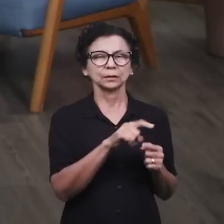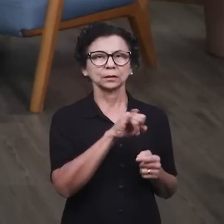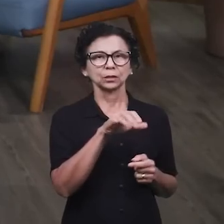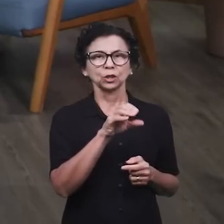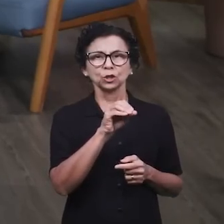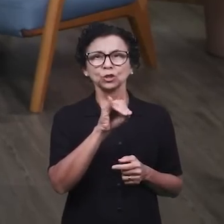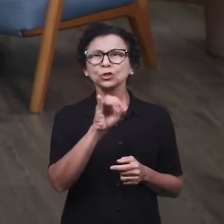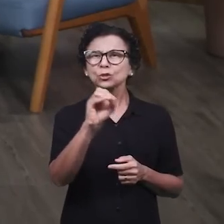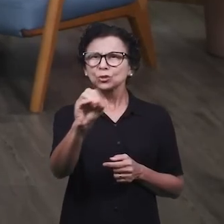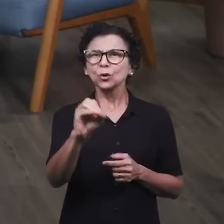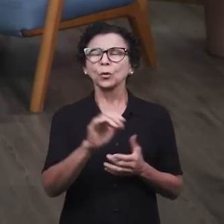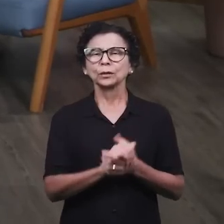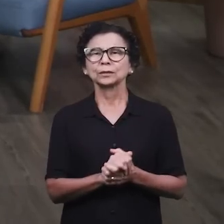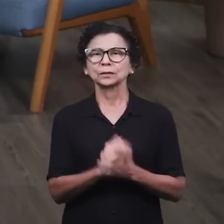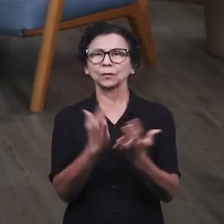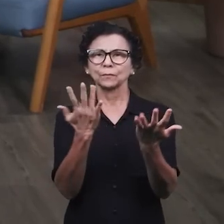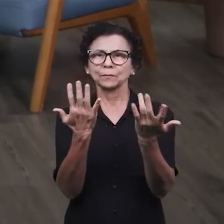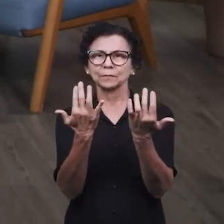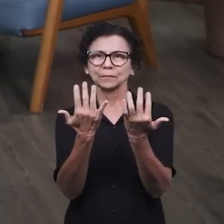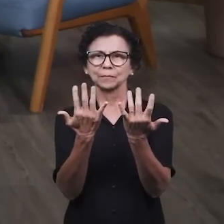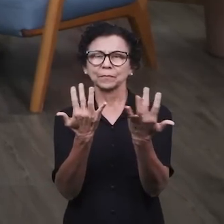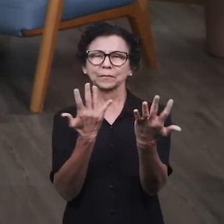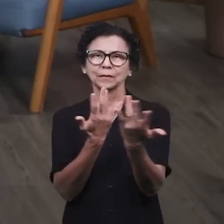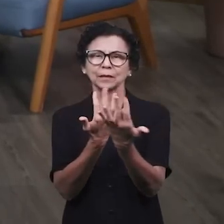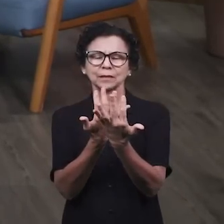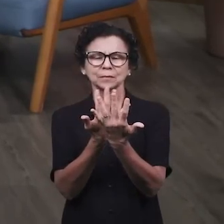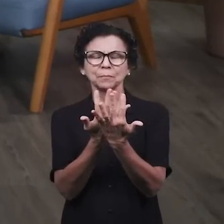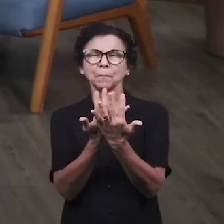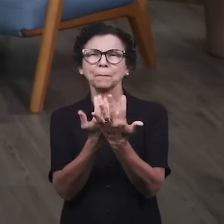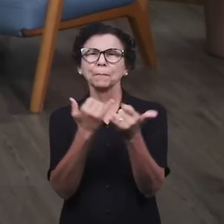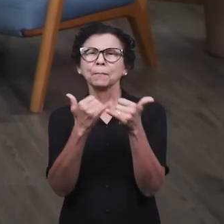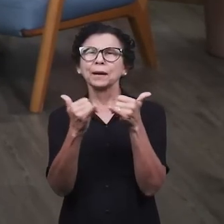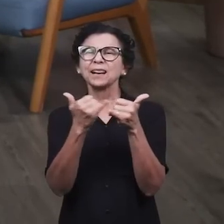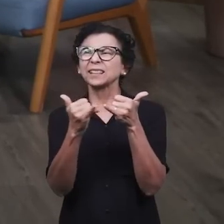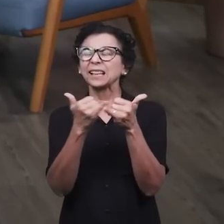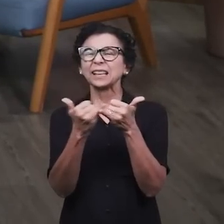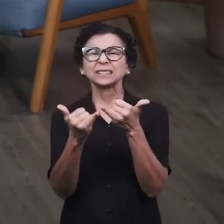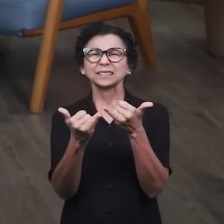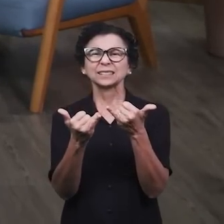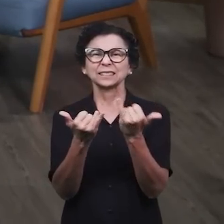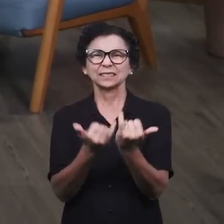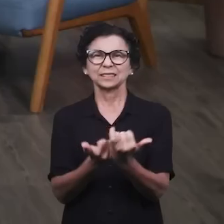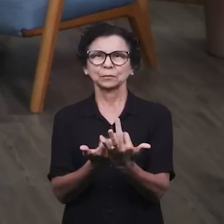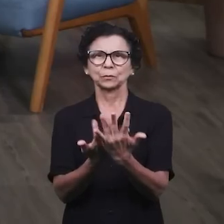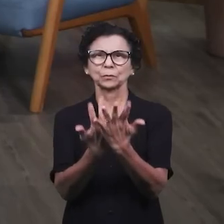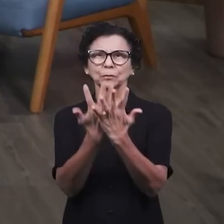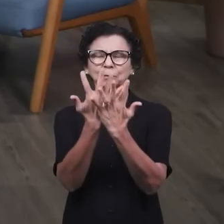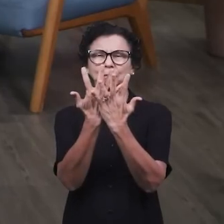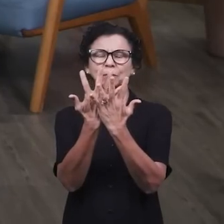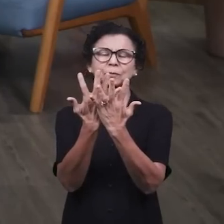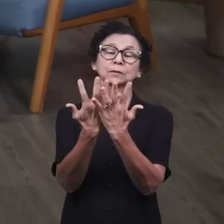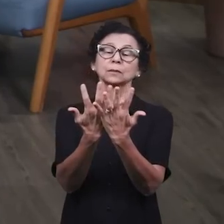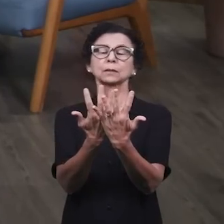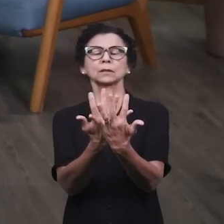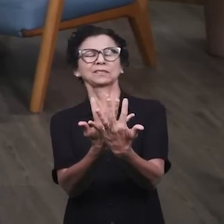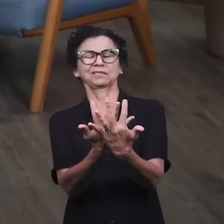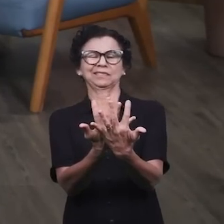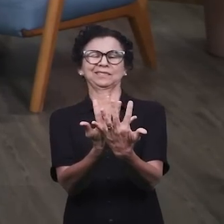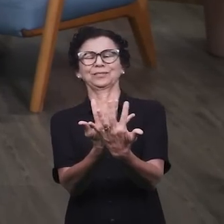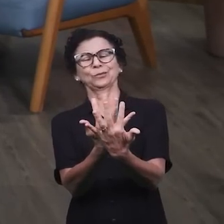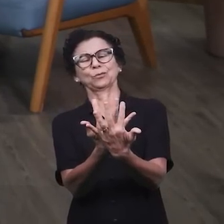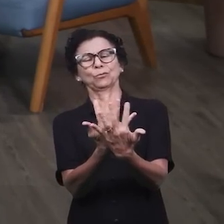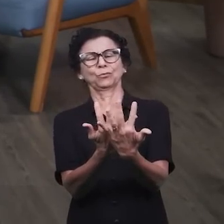muita coisa. Há um aspecto que, só para complementar aqui do trigo e do joio, que são